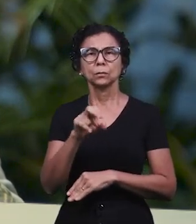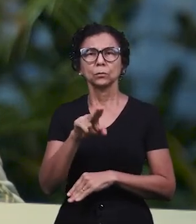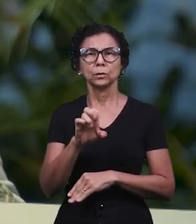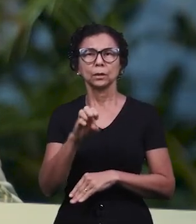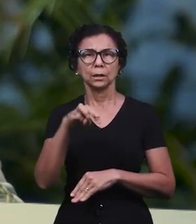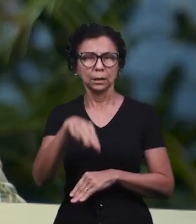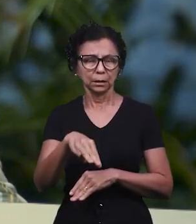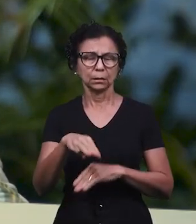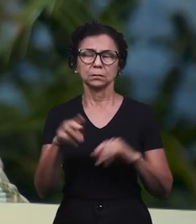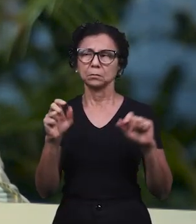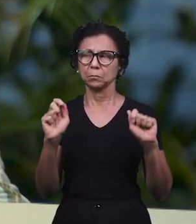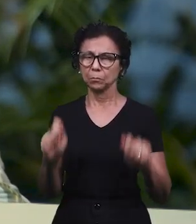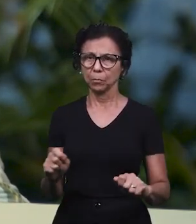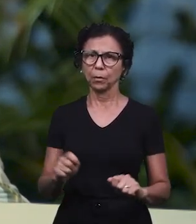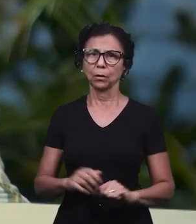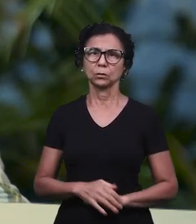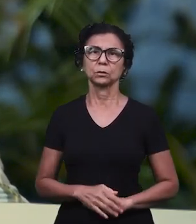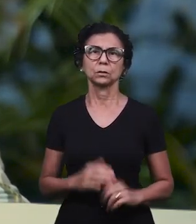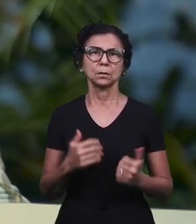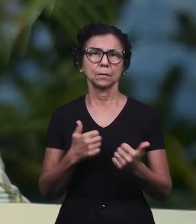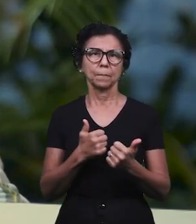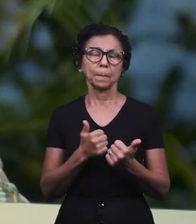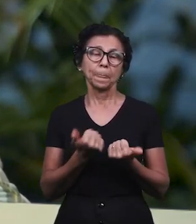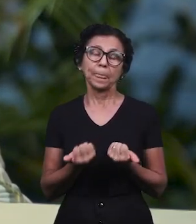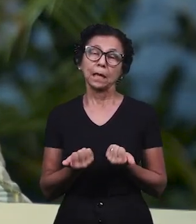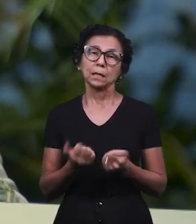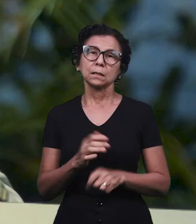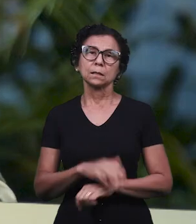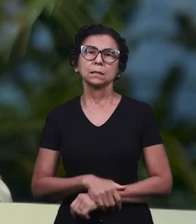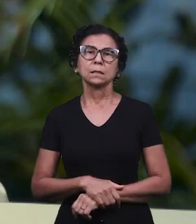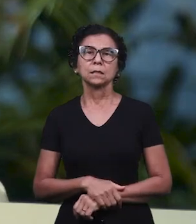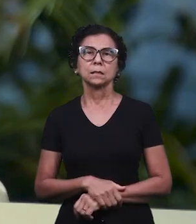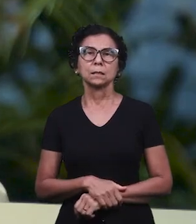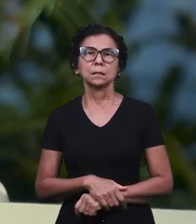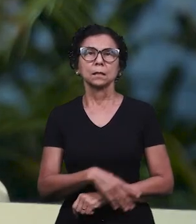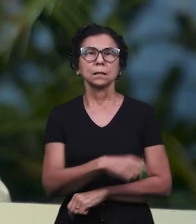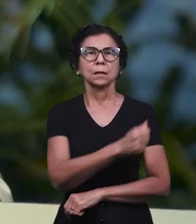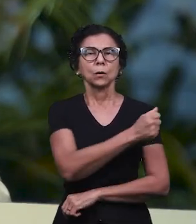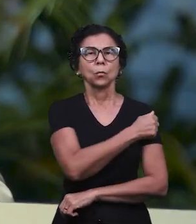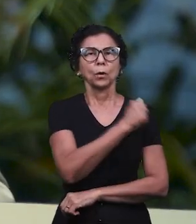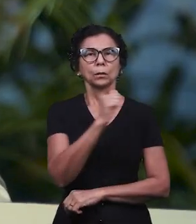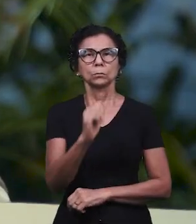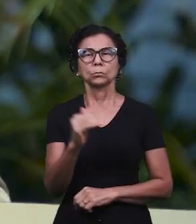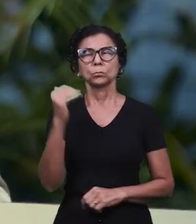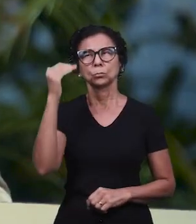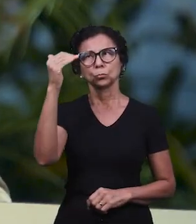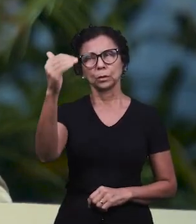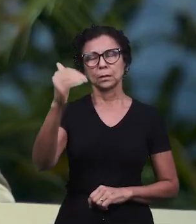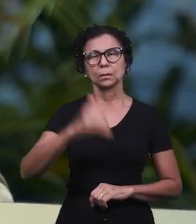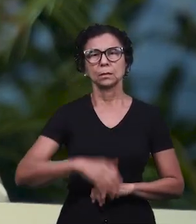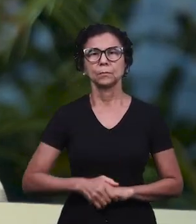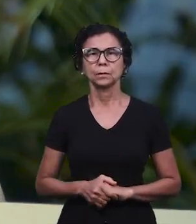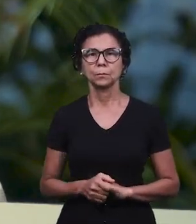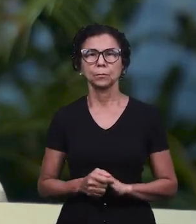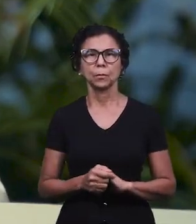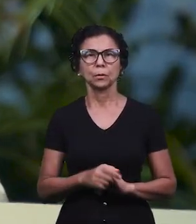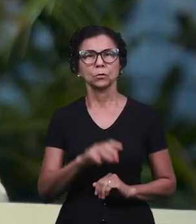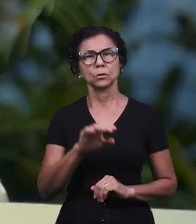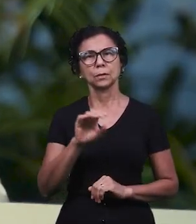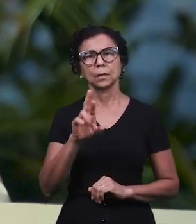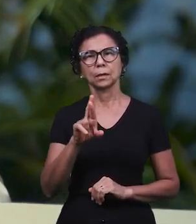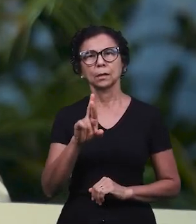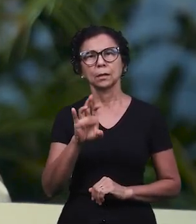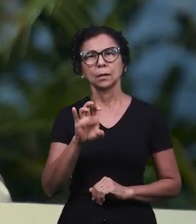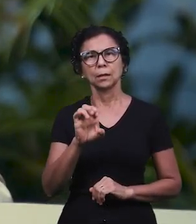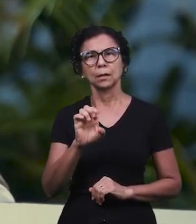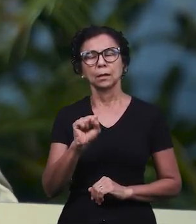linha você pode ser um militar da ativa ou um militar da reserva, e após o primeiro ano, você pode optar também em ser